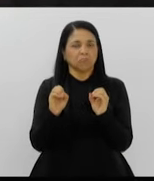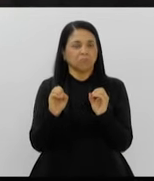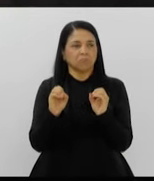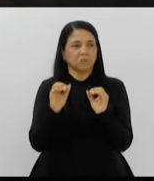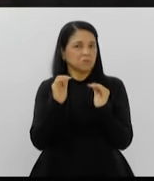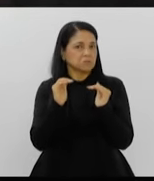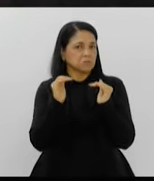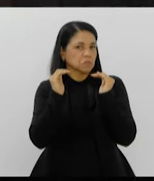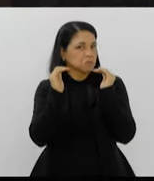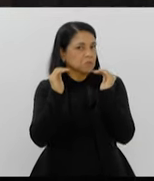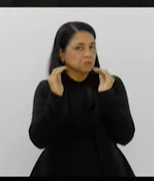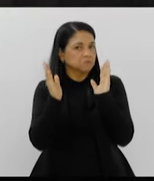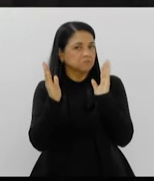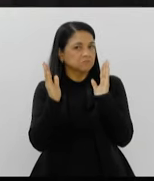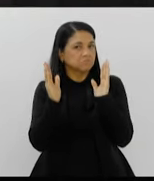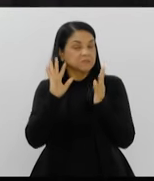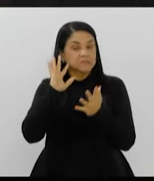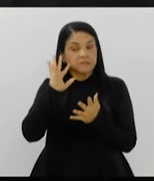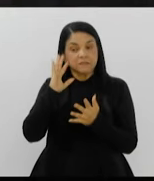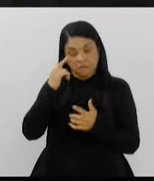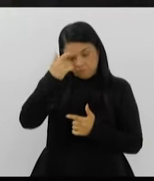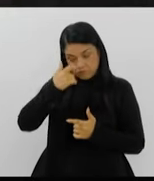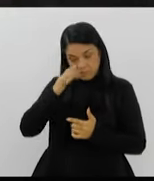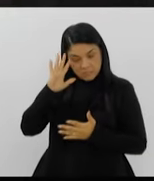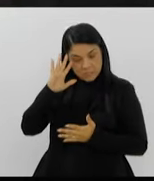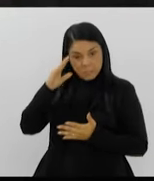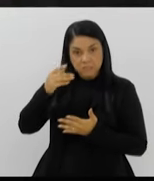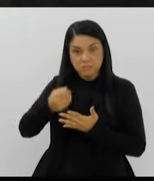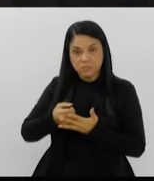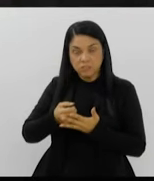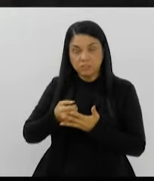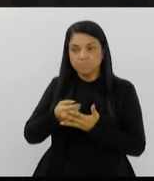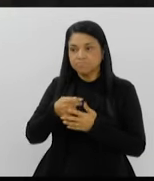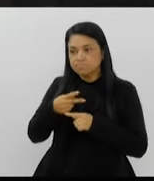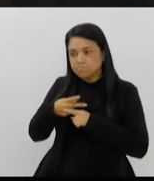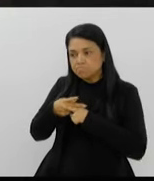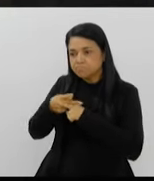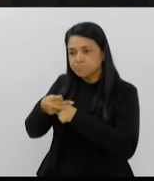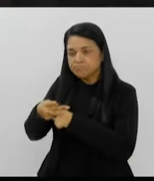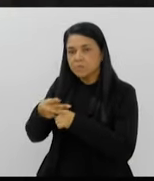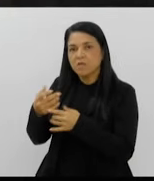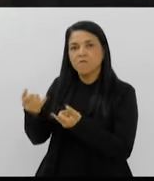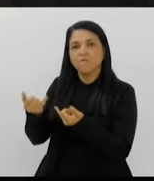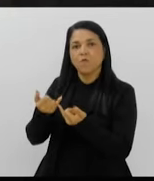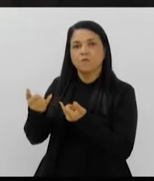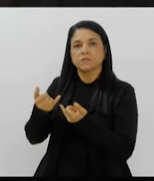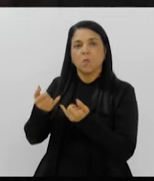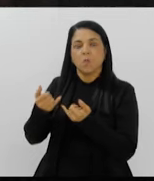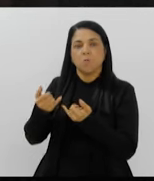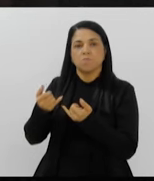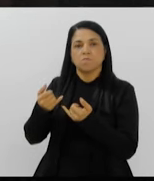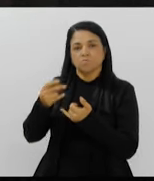autoridades, você decide buscar informações pela sua moto roubada por conta própria. E